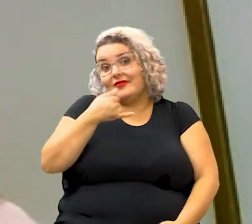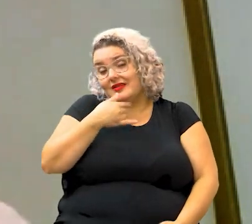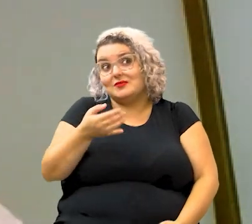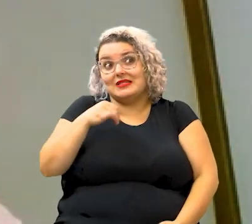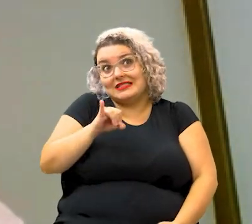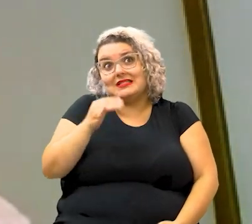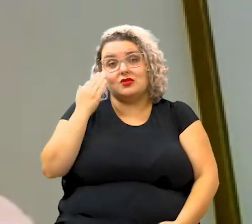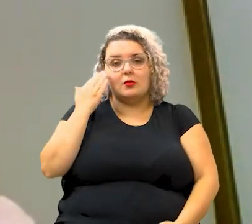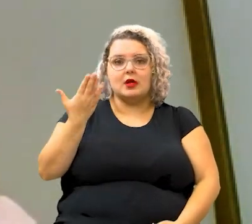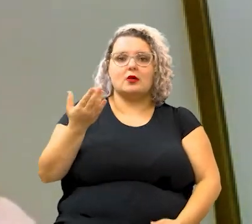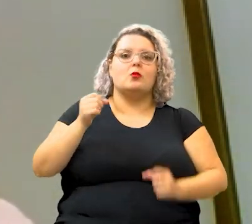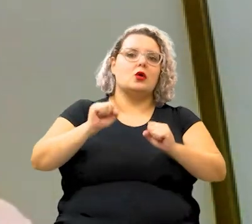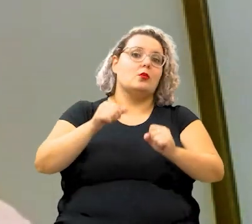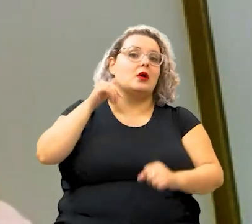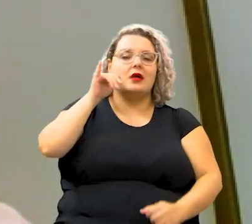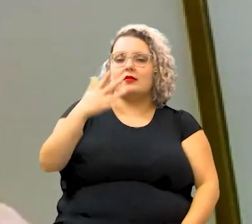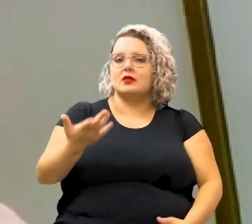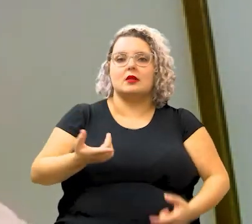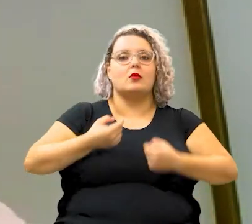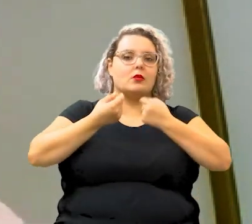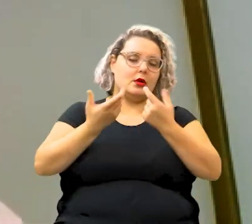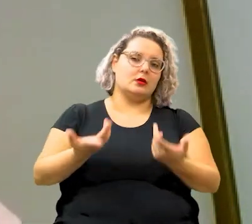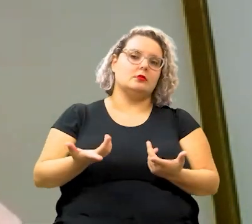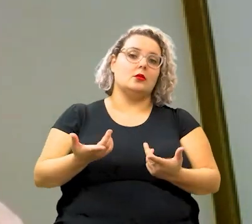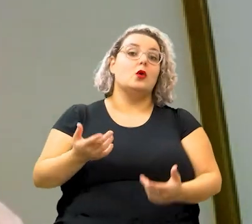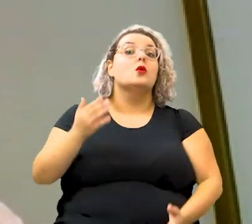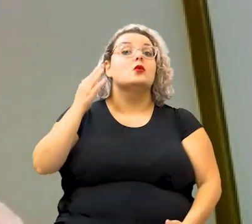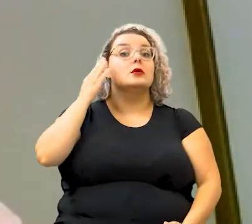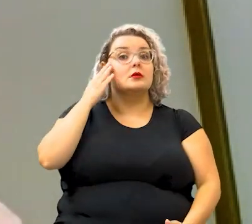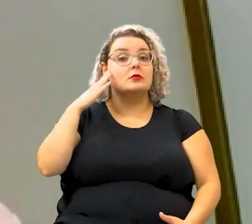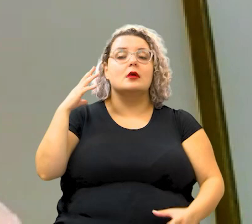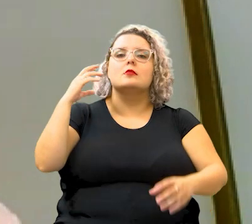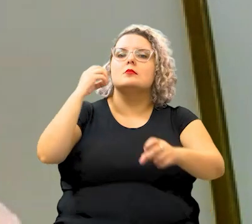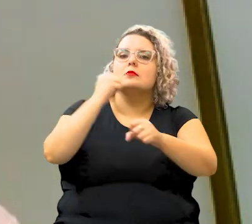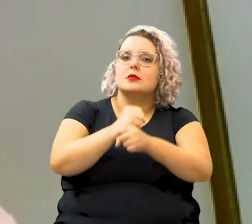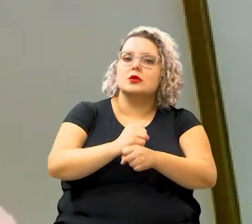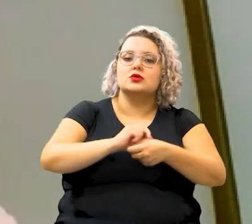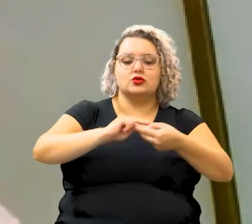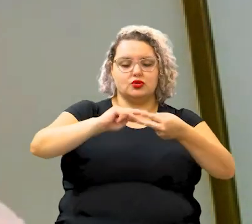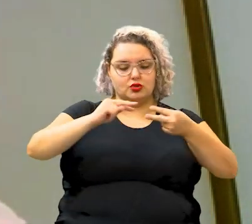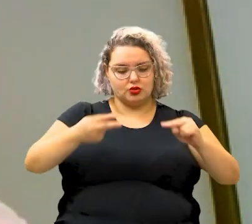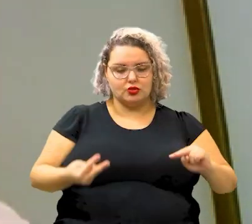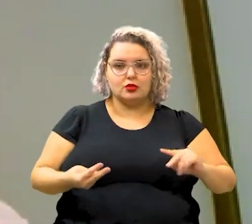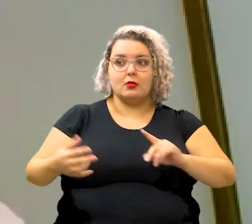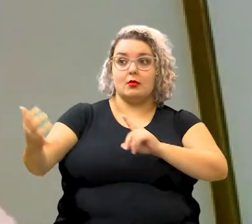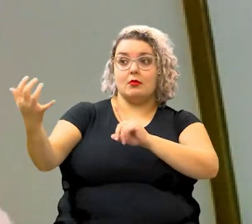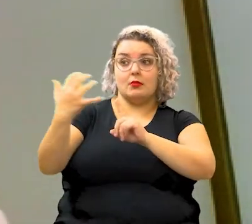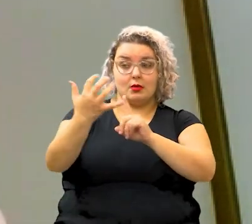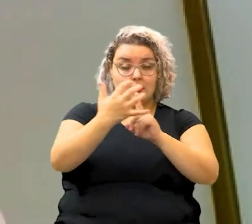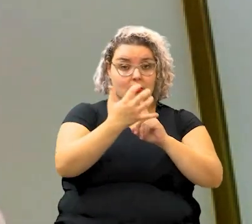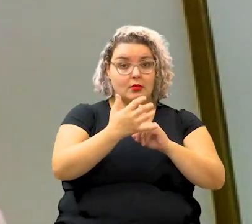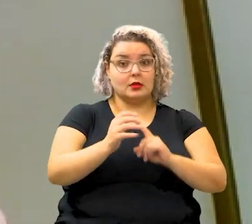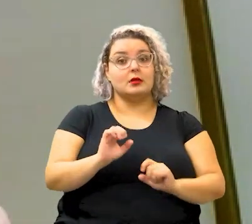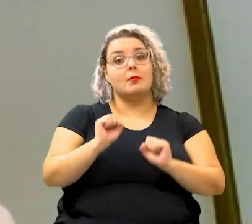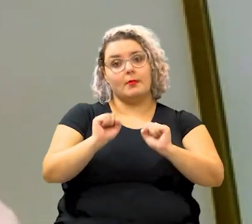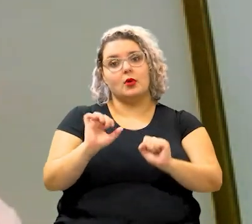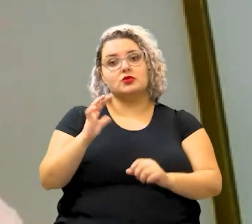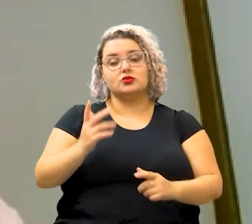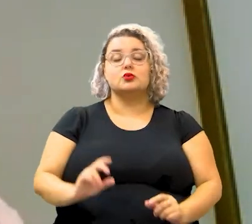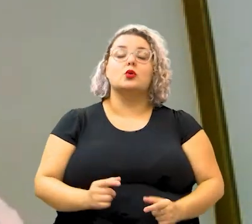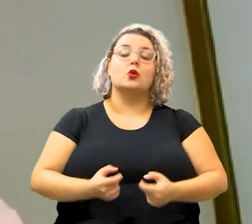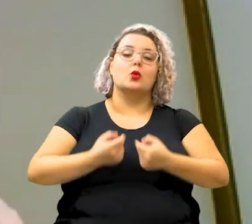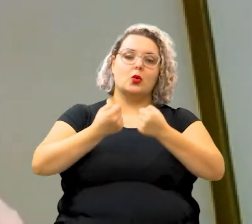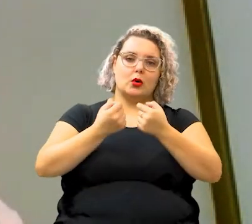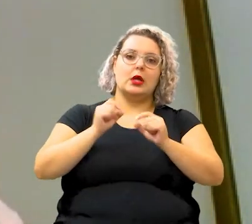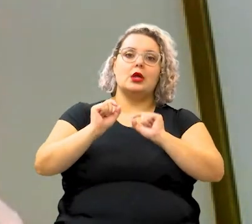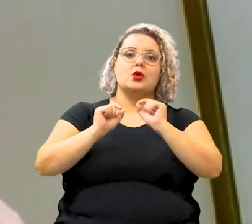evitar vários tipos de câncer, né? Mas a gente não sabe. O que a gente sabe é que é uma somatória de fatores genéticos e fatores ambientais. E o que a